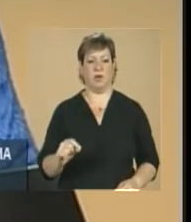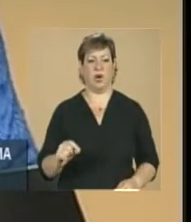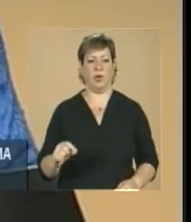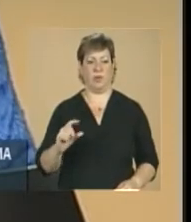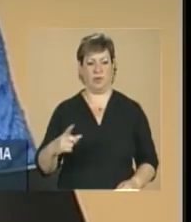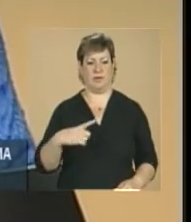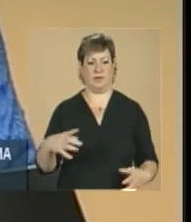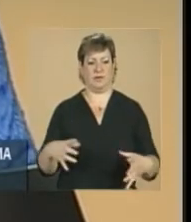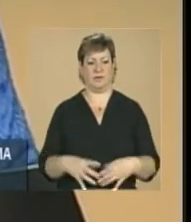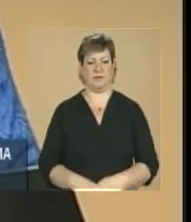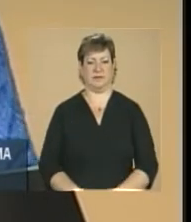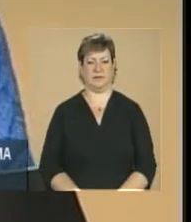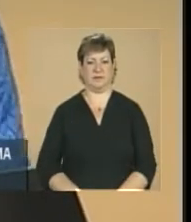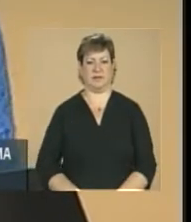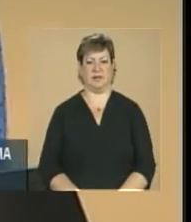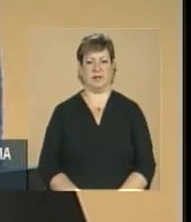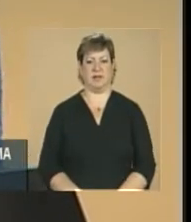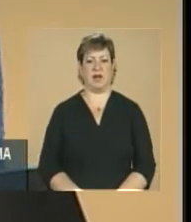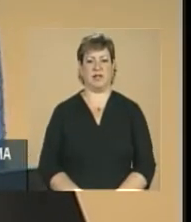capital.